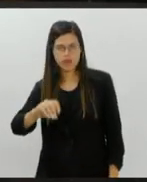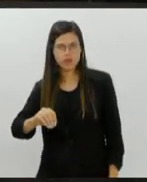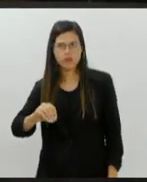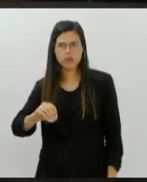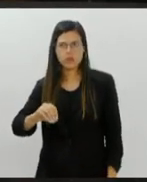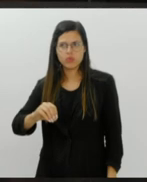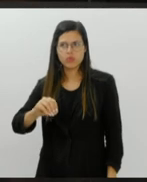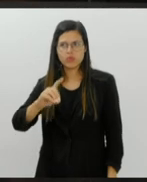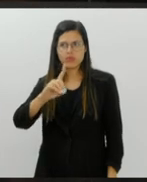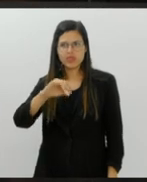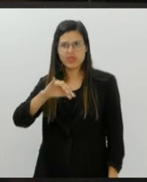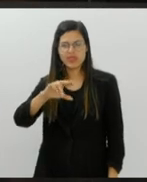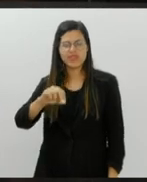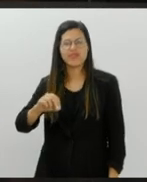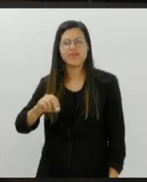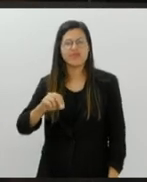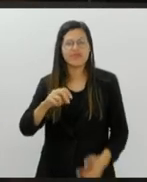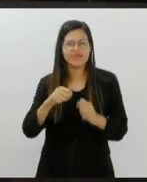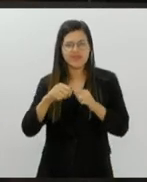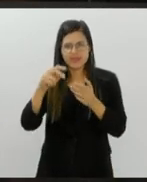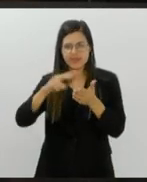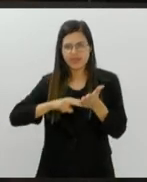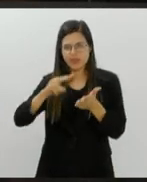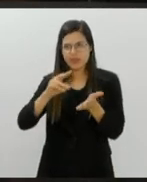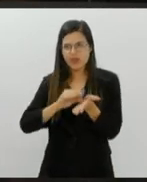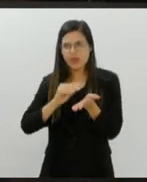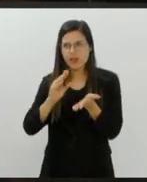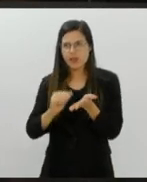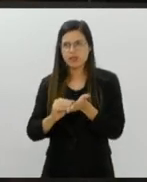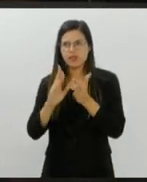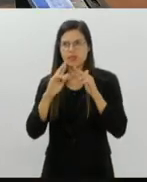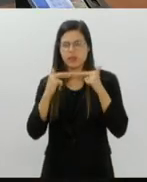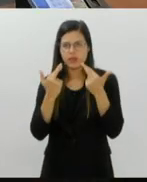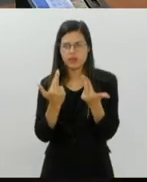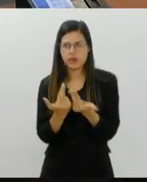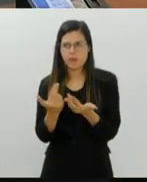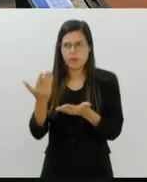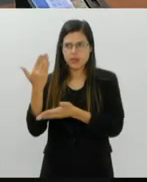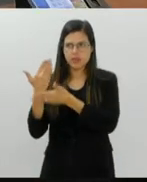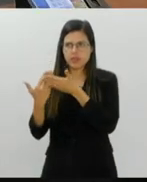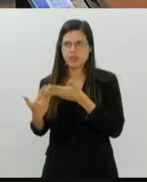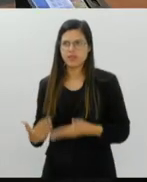Marcelo Dino para fazer a leitura da ata da sessão anterior